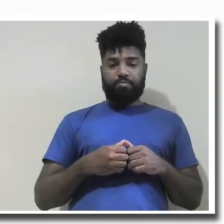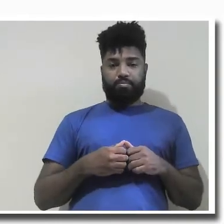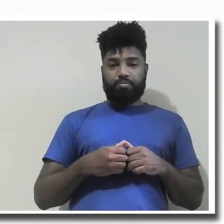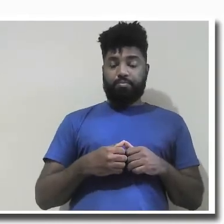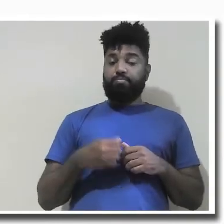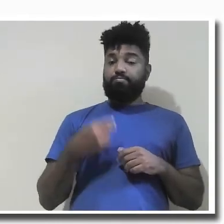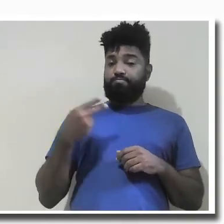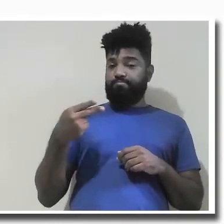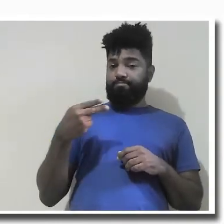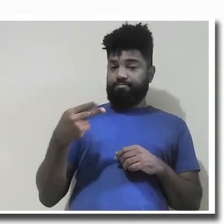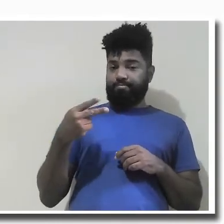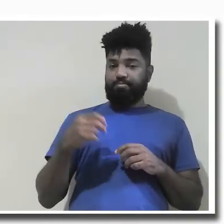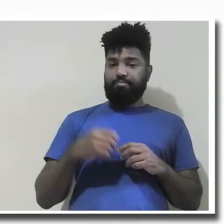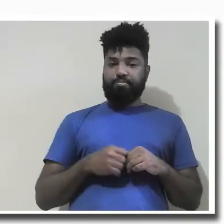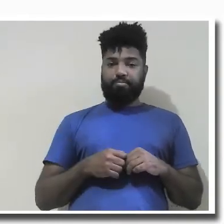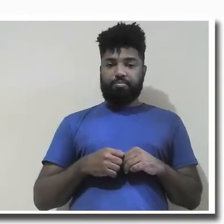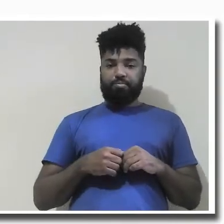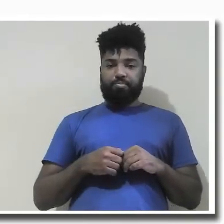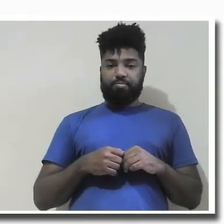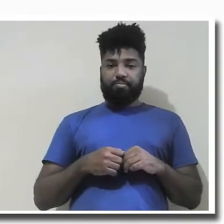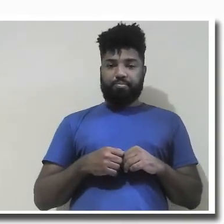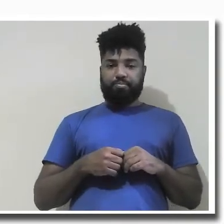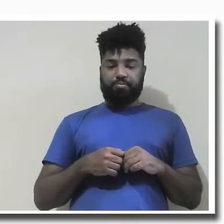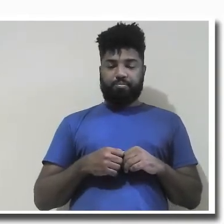ao quadrado.